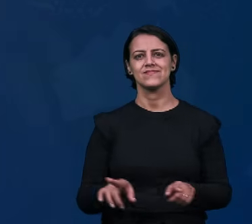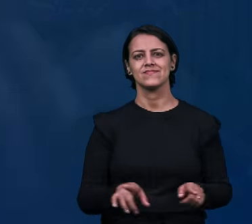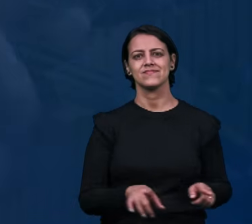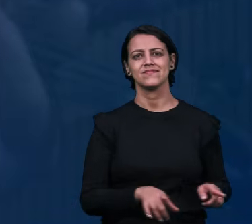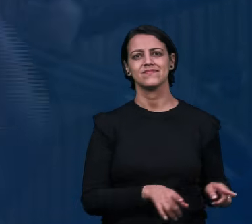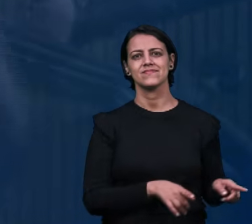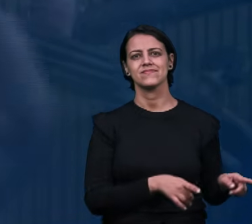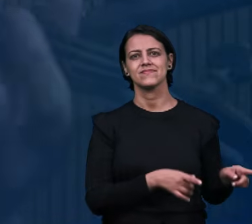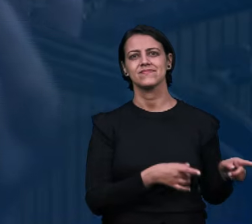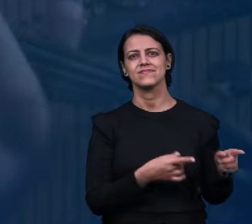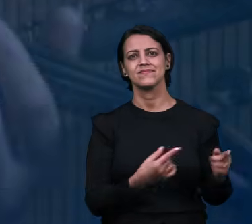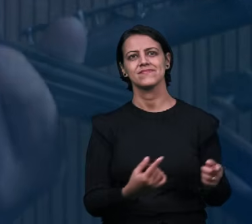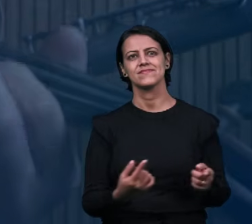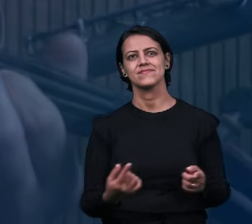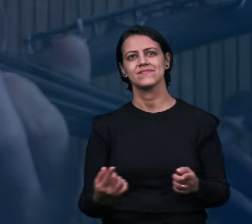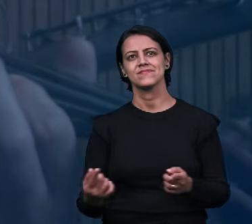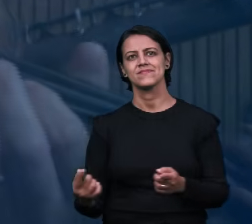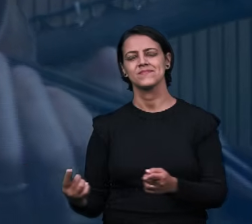Deus.